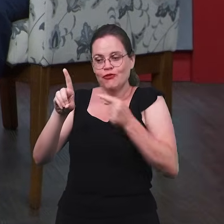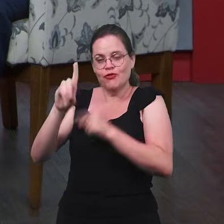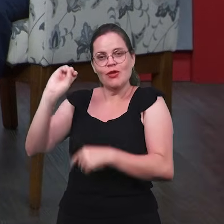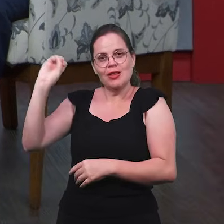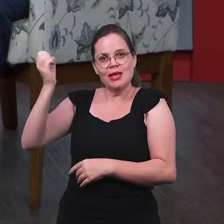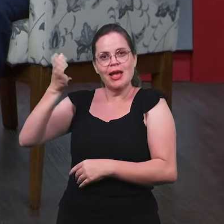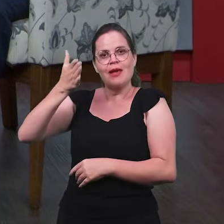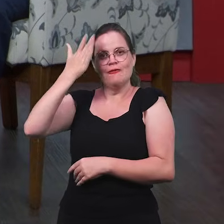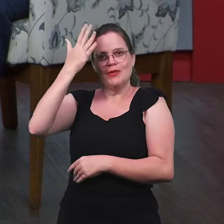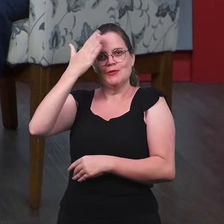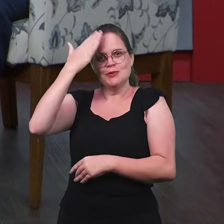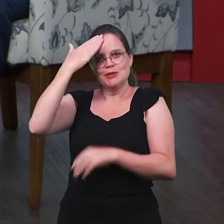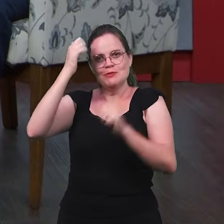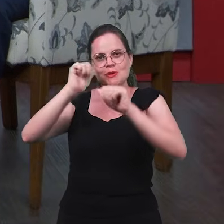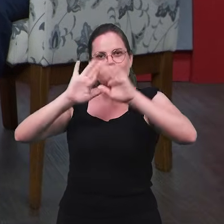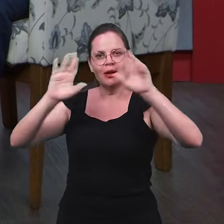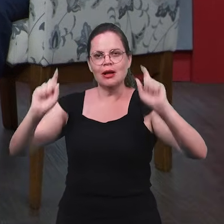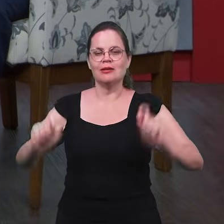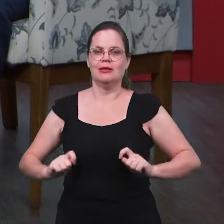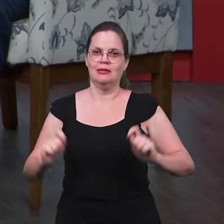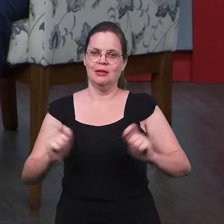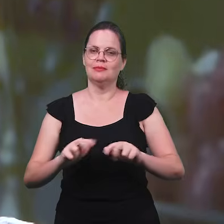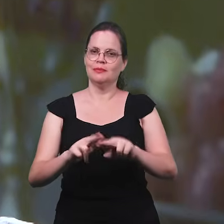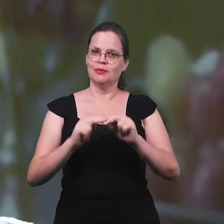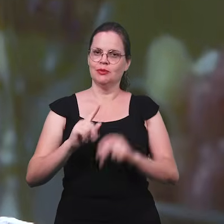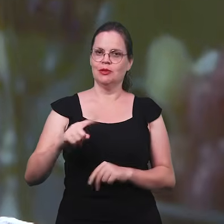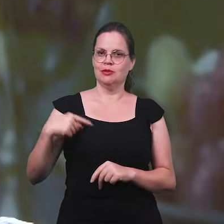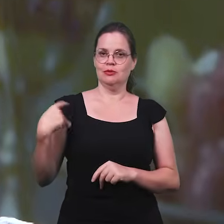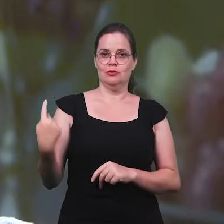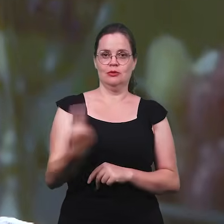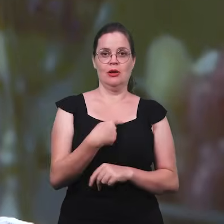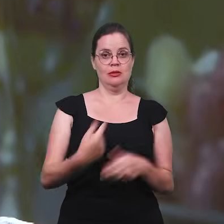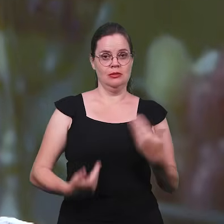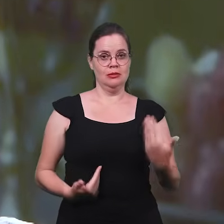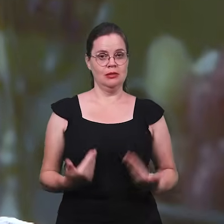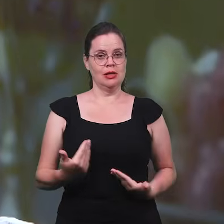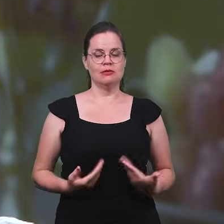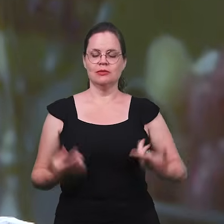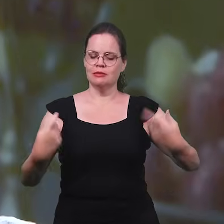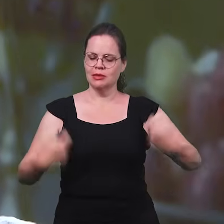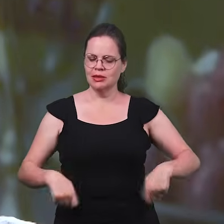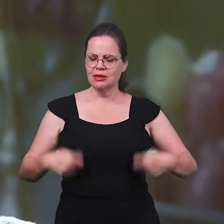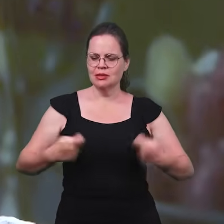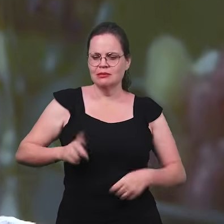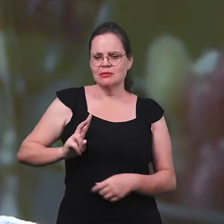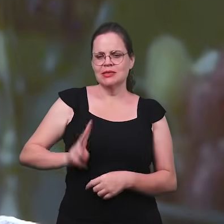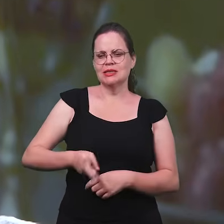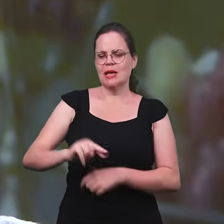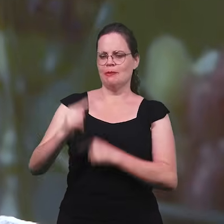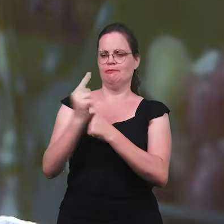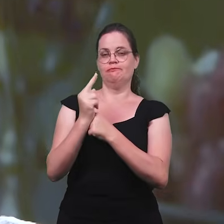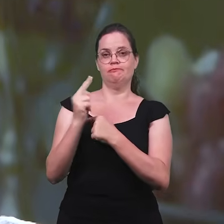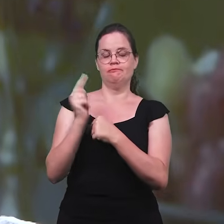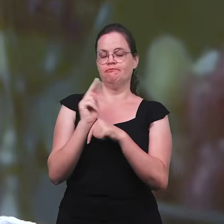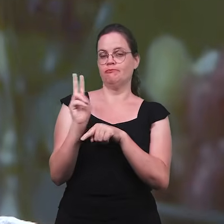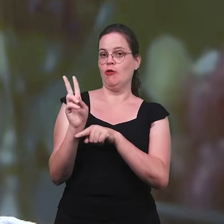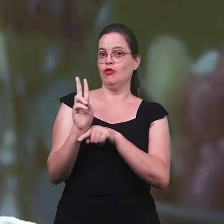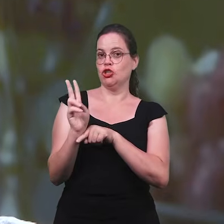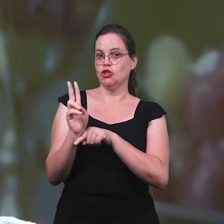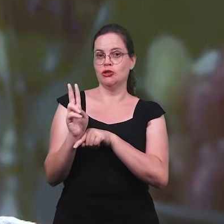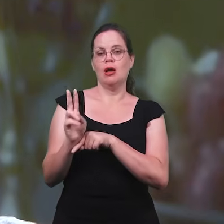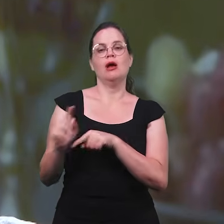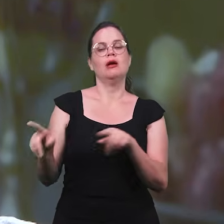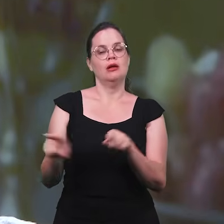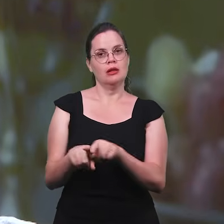revelação. Daí a importância de nós estarmos sempre na posição de vigilância,